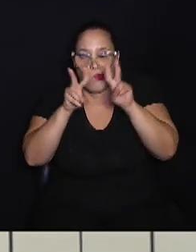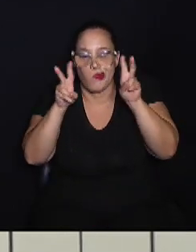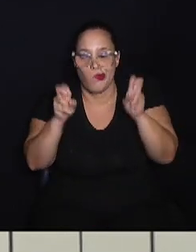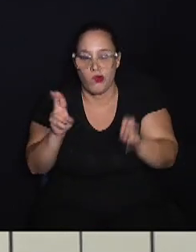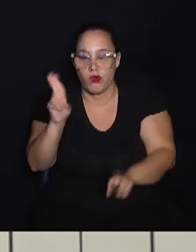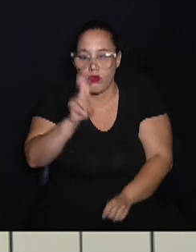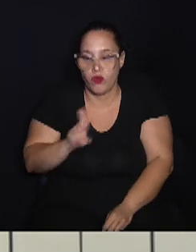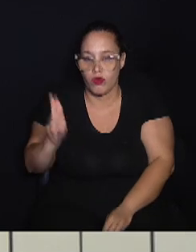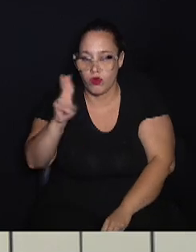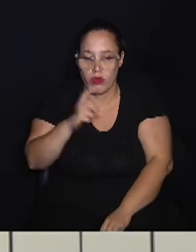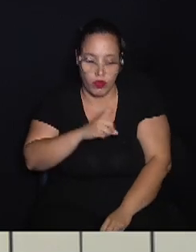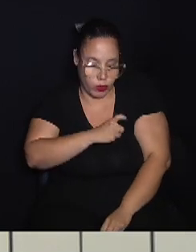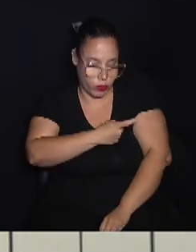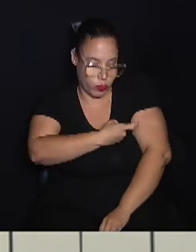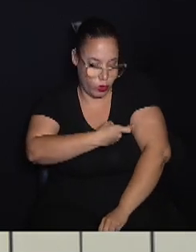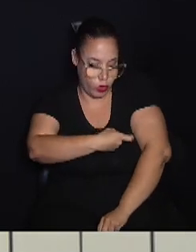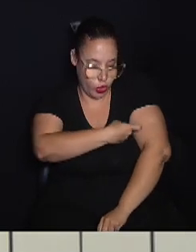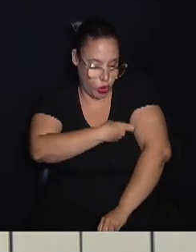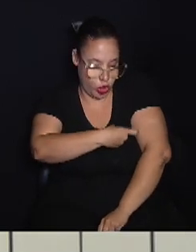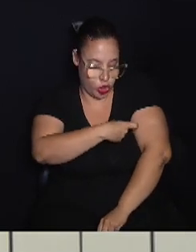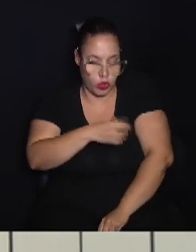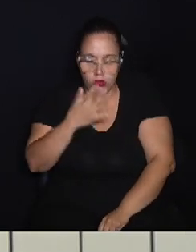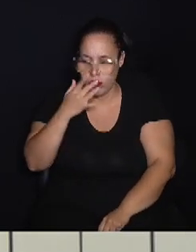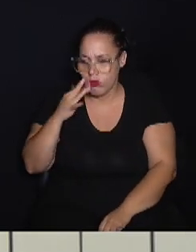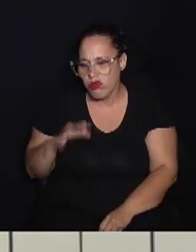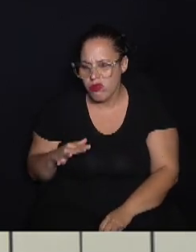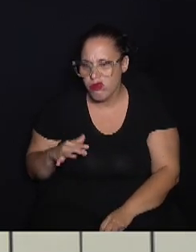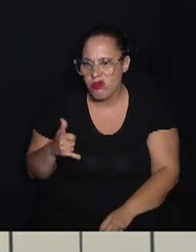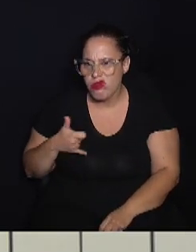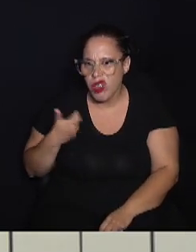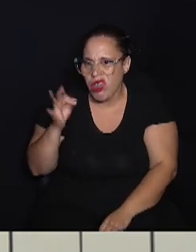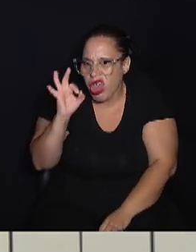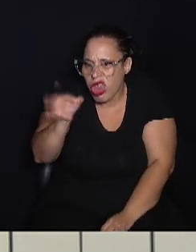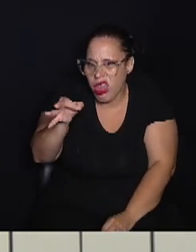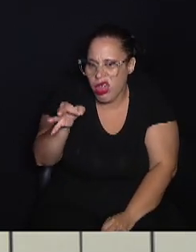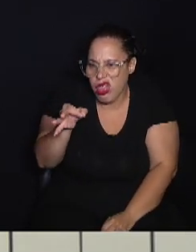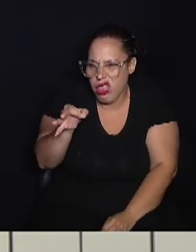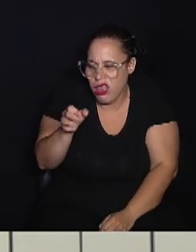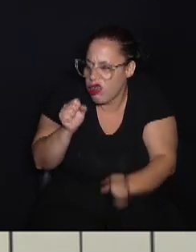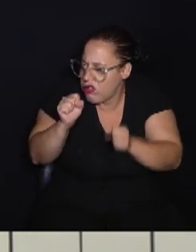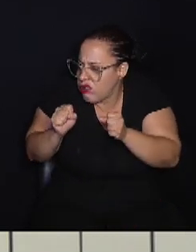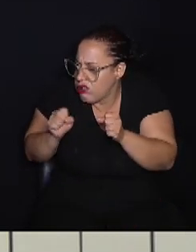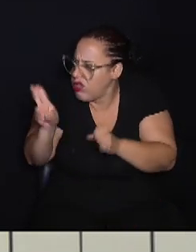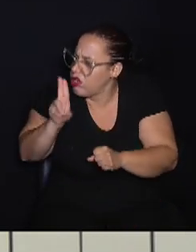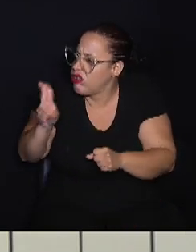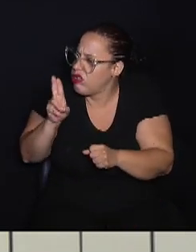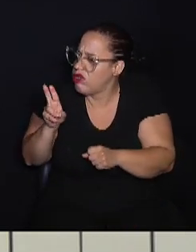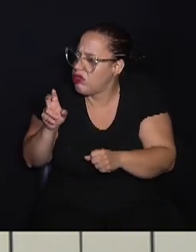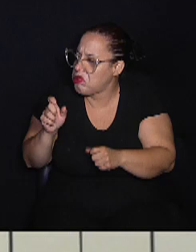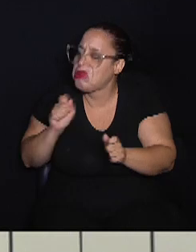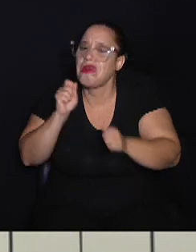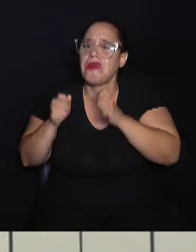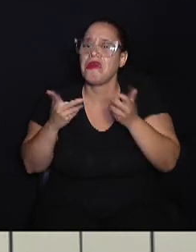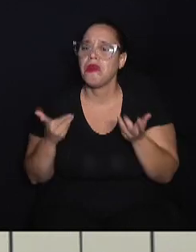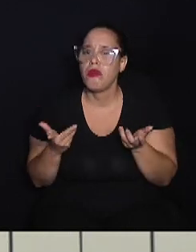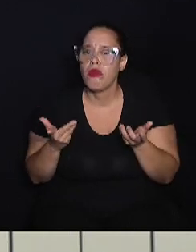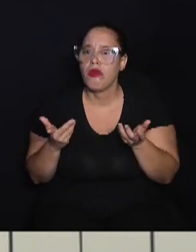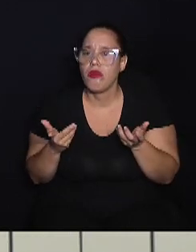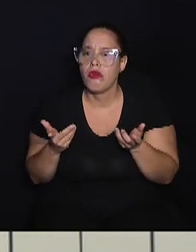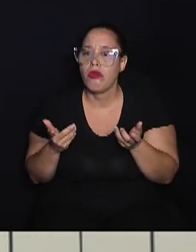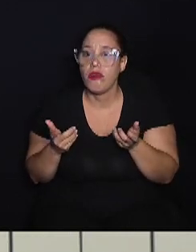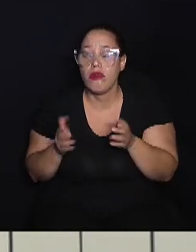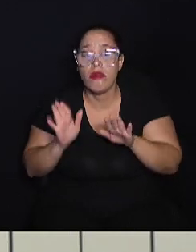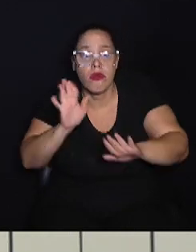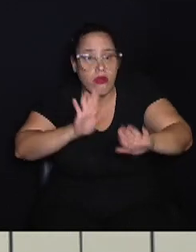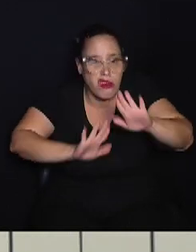do desodorante em crianças Será que existe uma idade certa para que elas possam utilizar o produto e quais seriam os